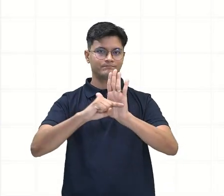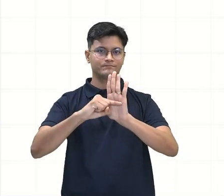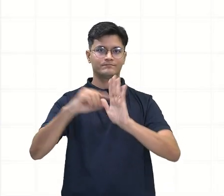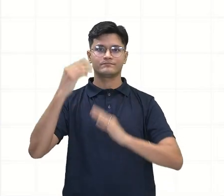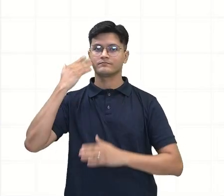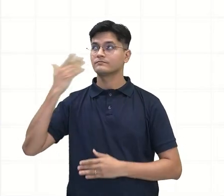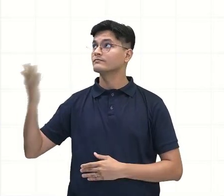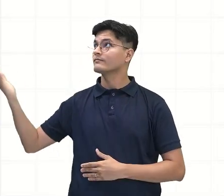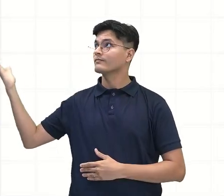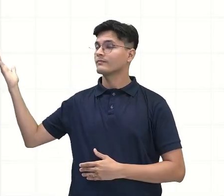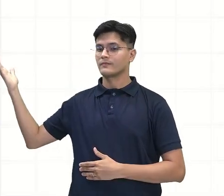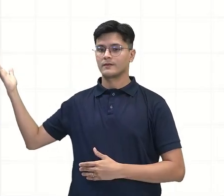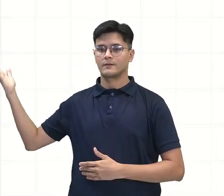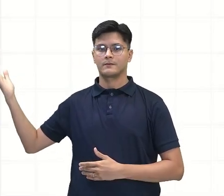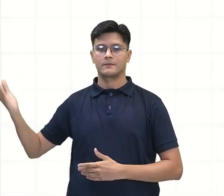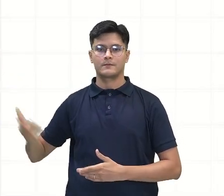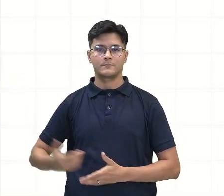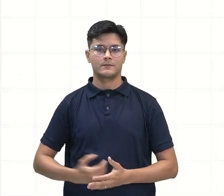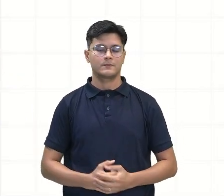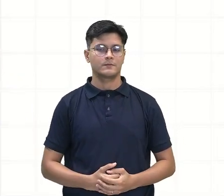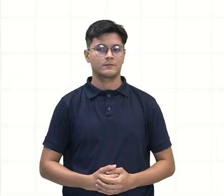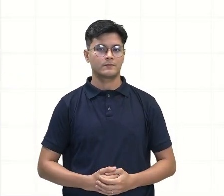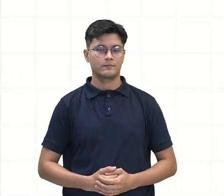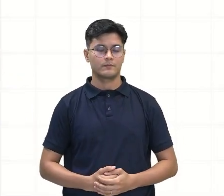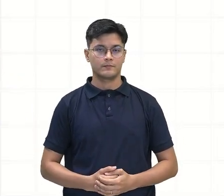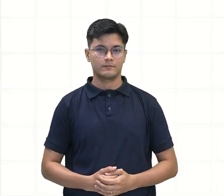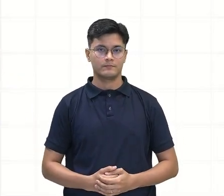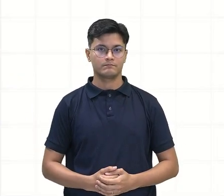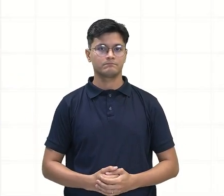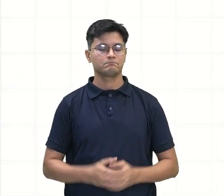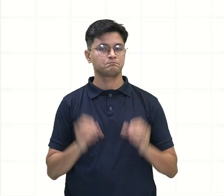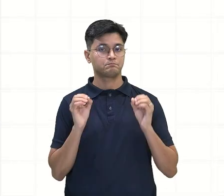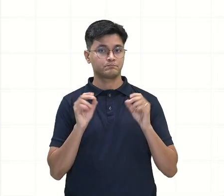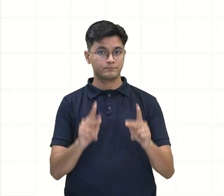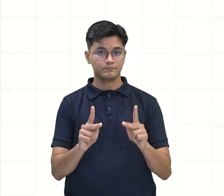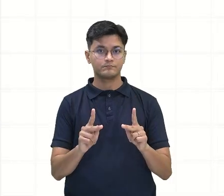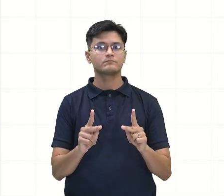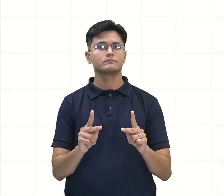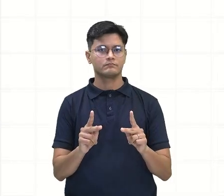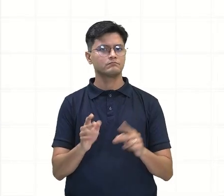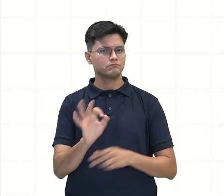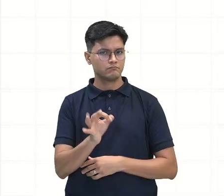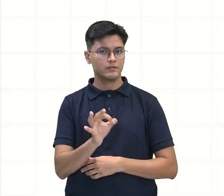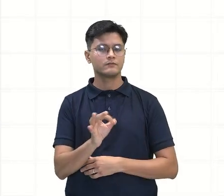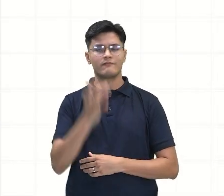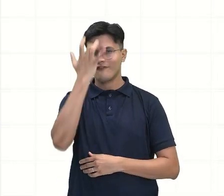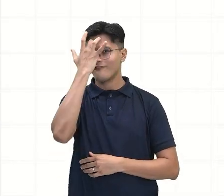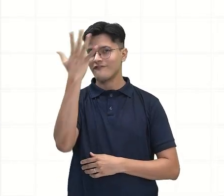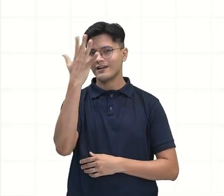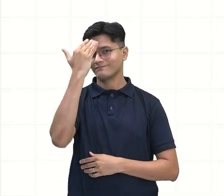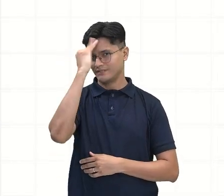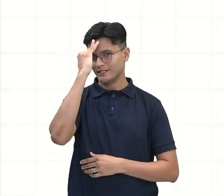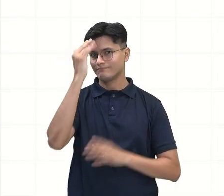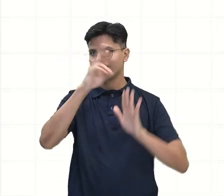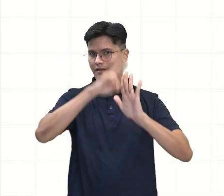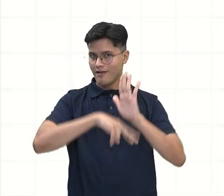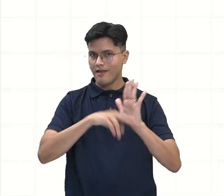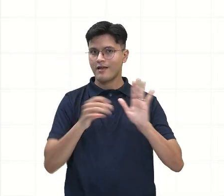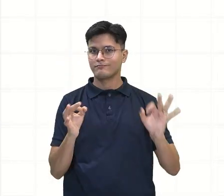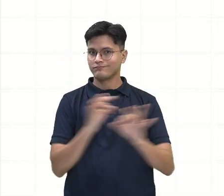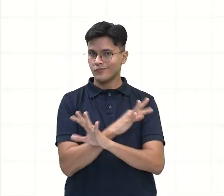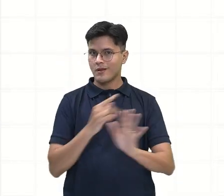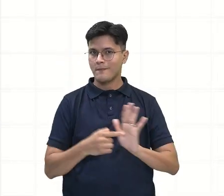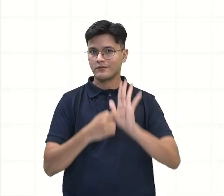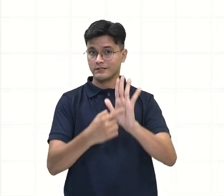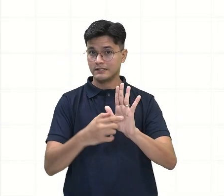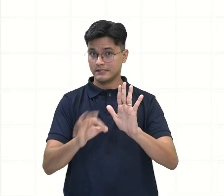render resultados negativos. Beleza? Tranquilo até aí? Essa é a nossa regra. Então, vamos